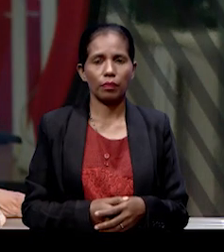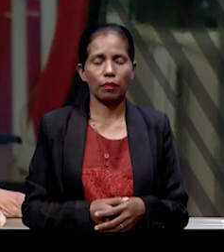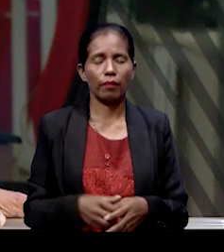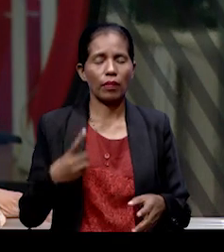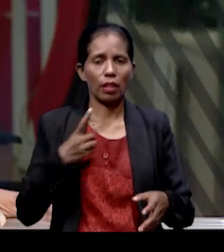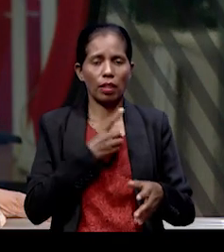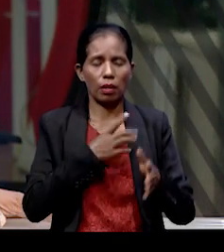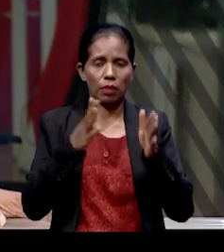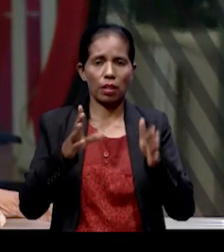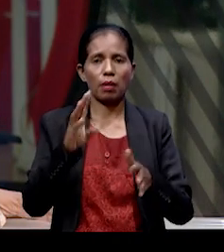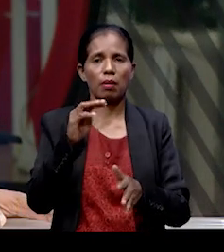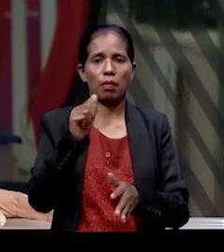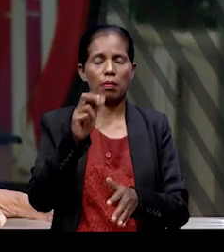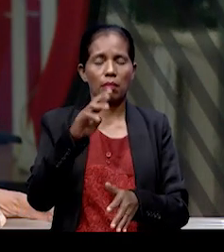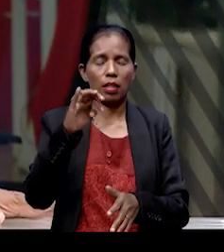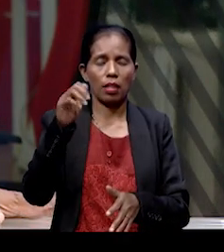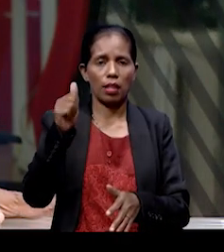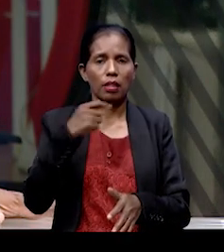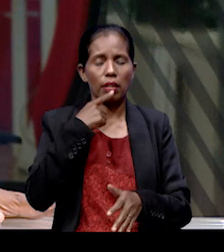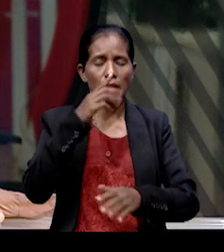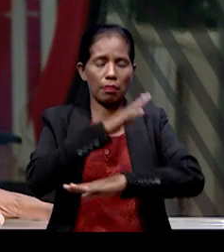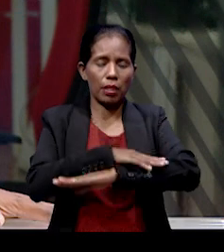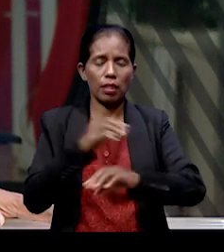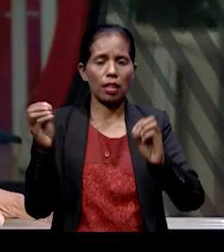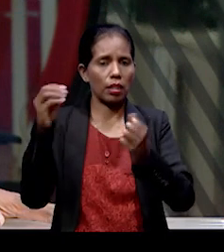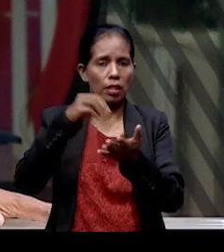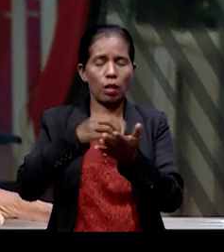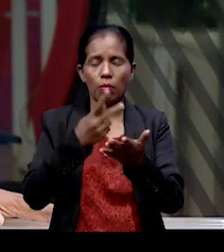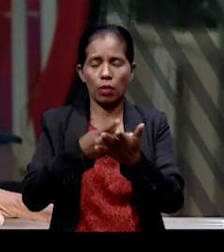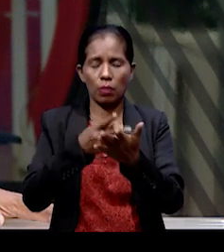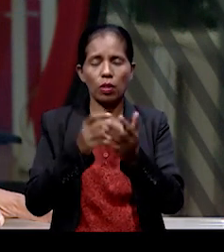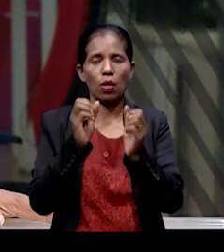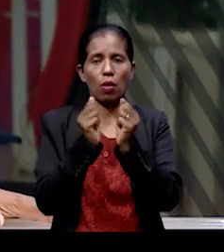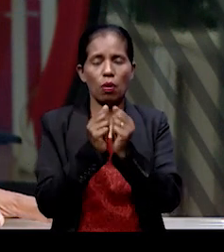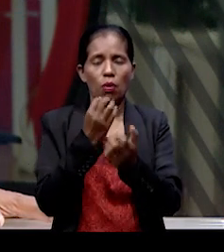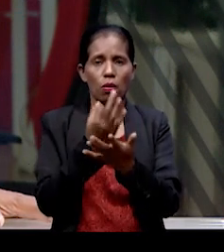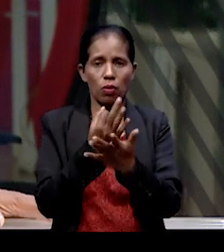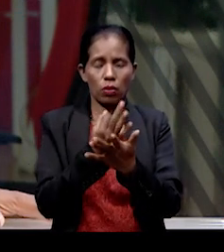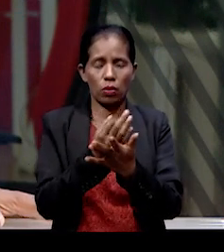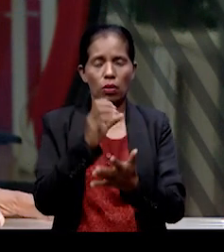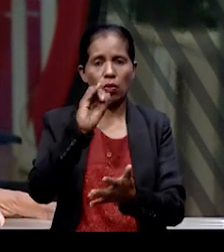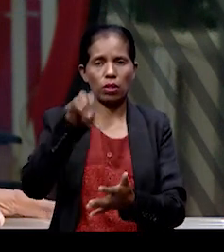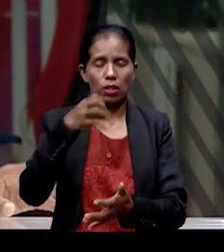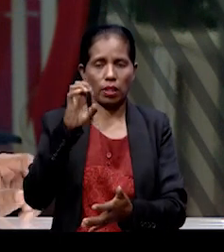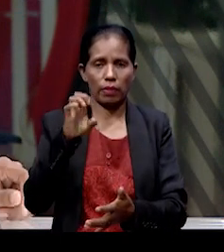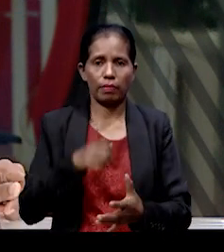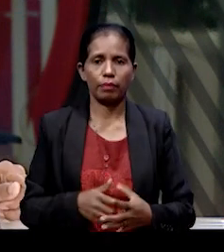Deputada Maria Barreto lamenta a mesa la admite na proposta de alteração do Orçamento Geral do Estado.